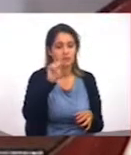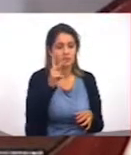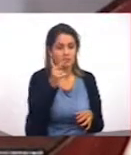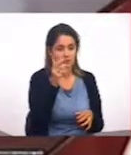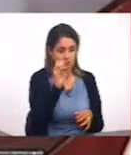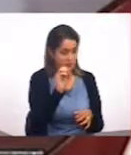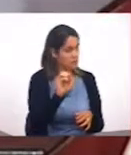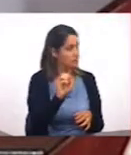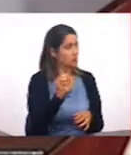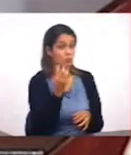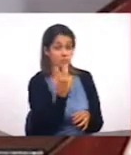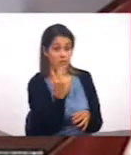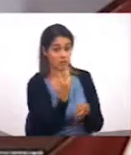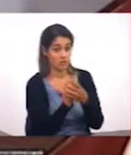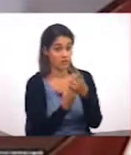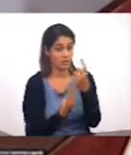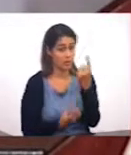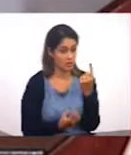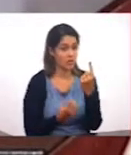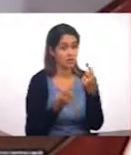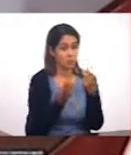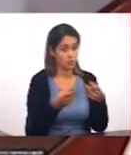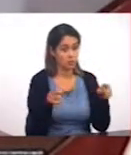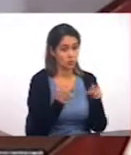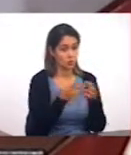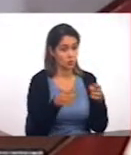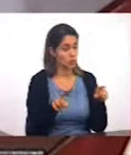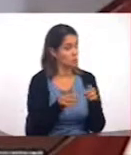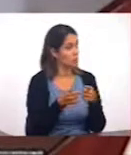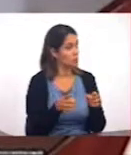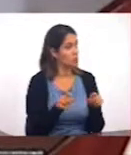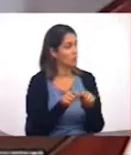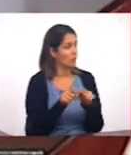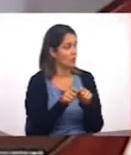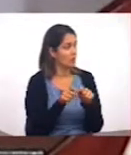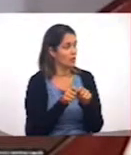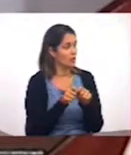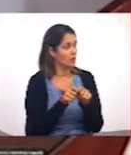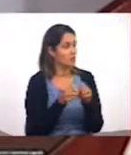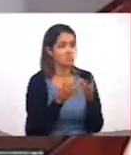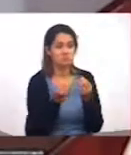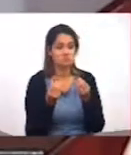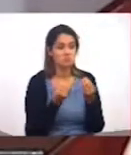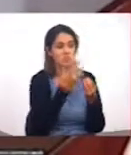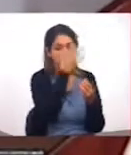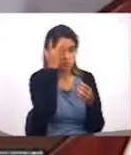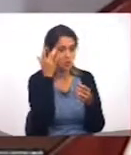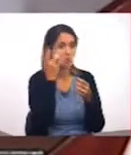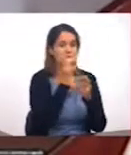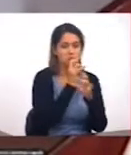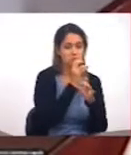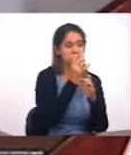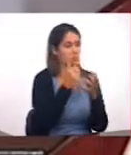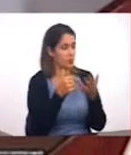três níveis. É um trabalho de músicos votuporanguenses que vem se consolidando, e